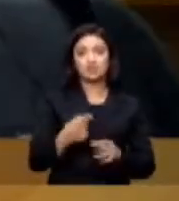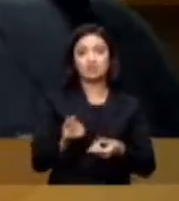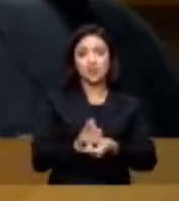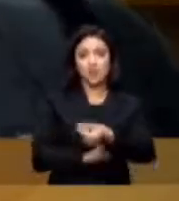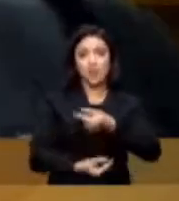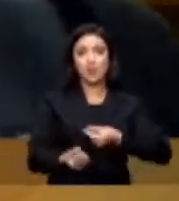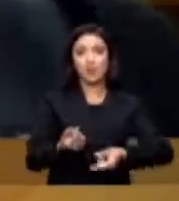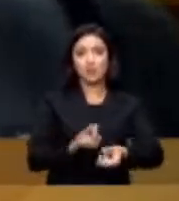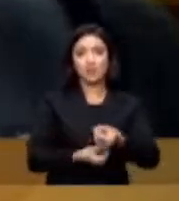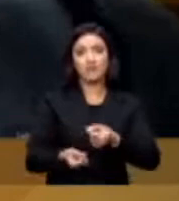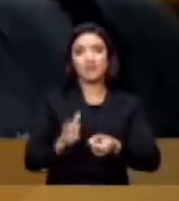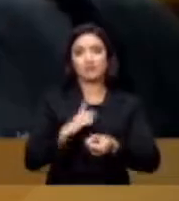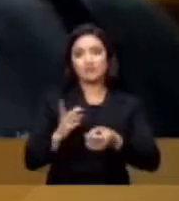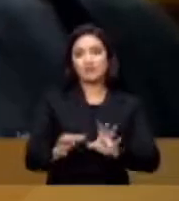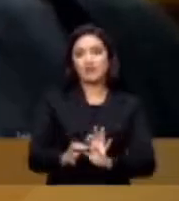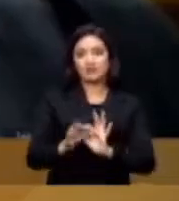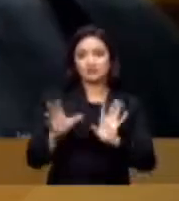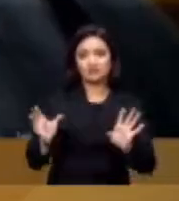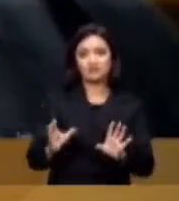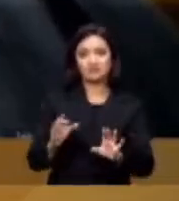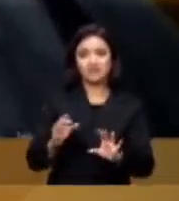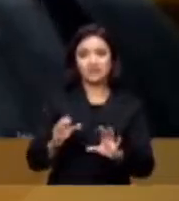as telecomunicações nesta lei,